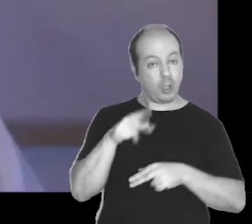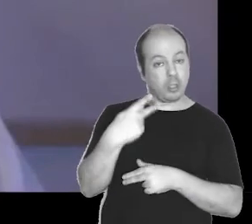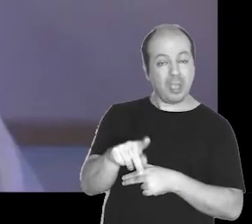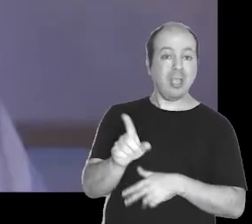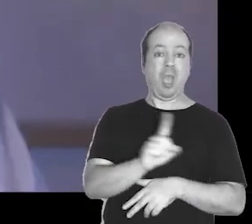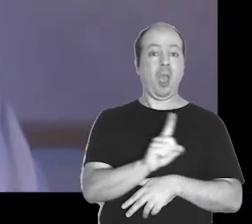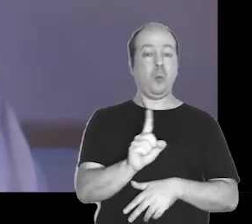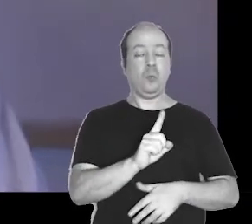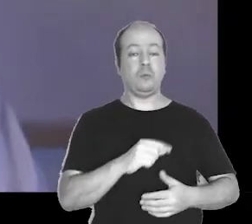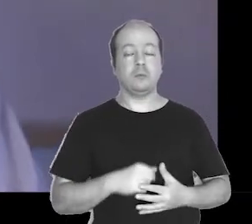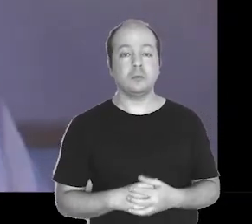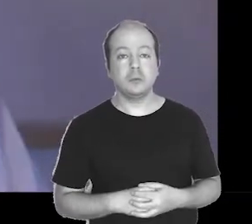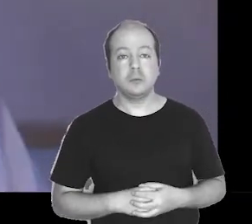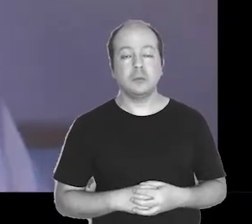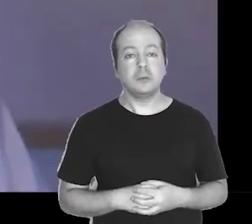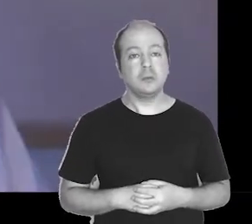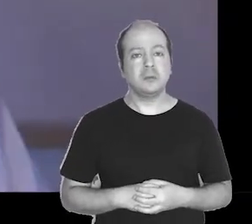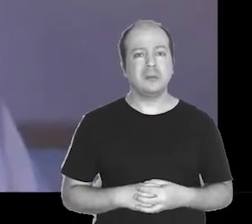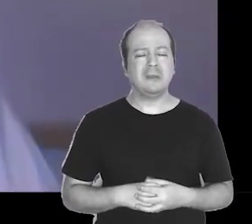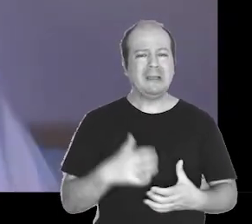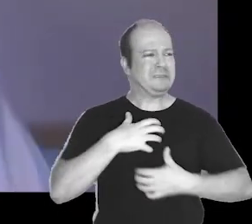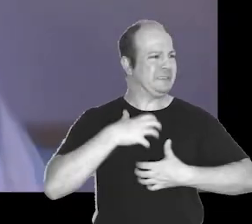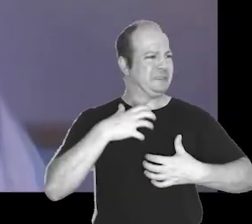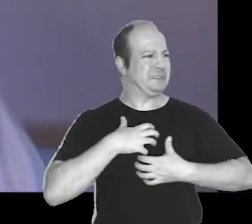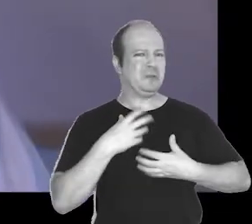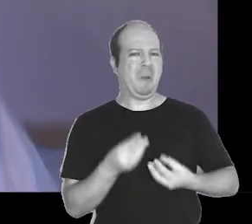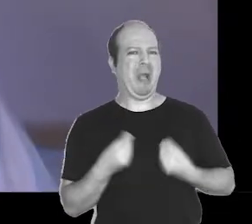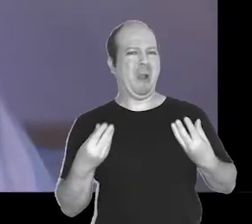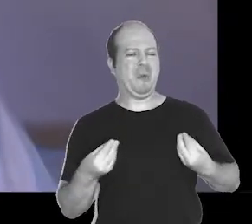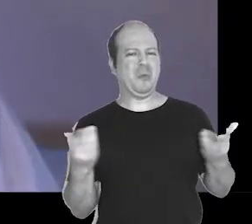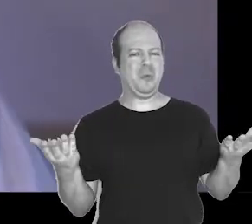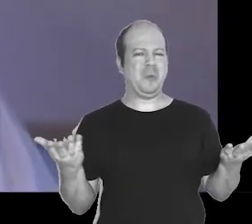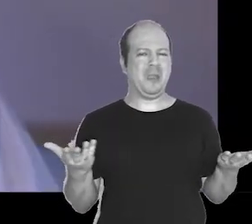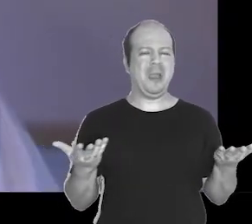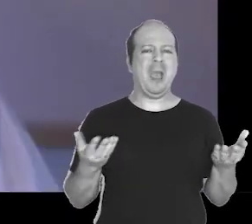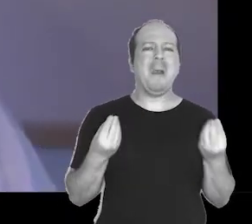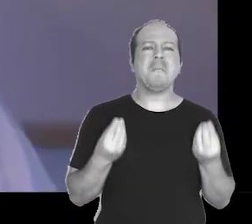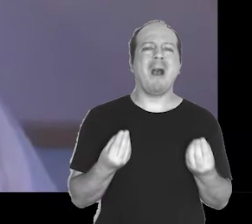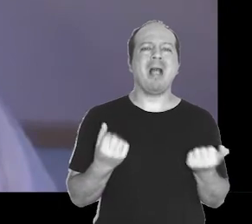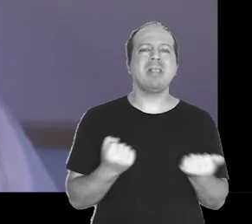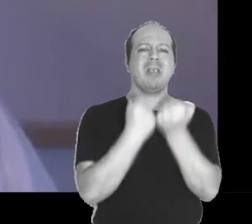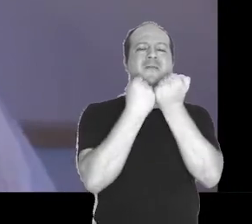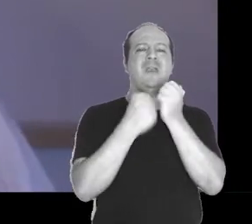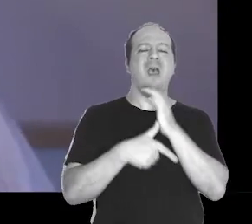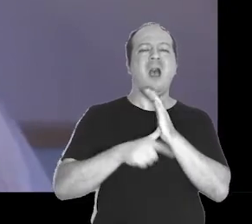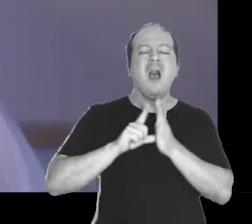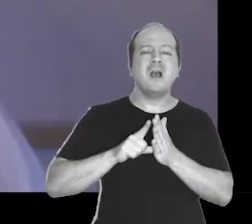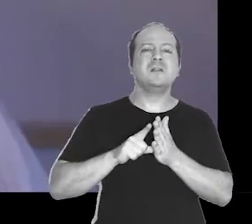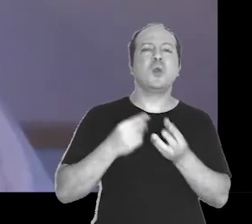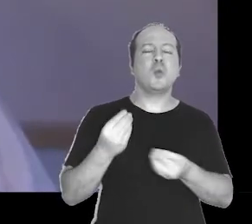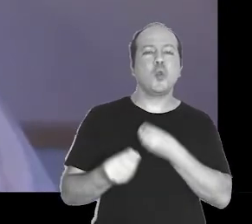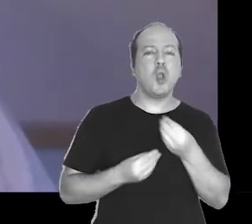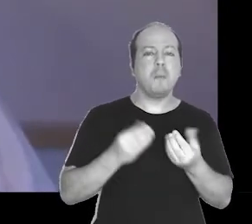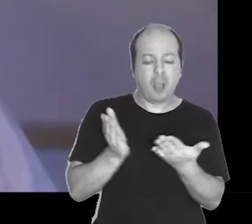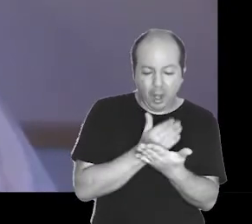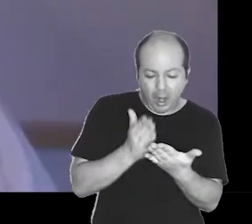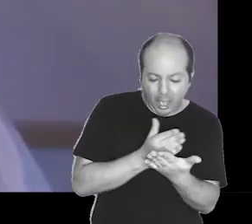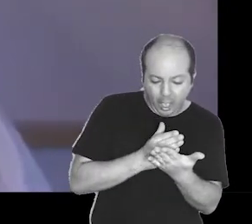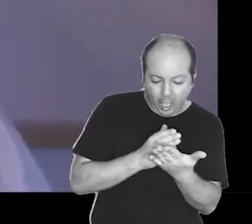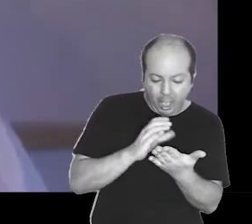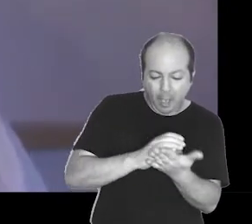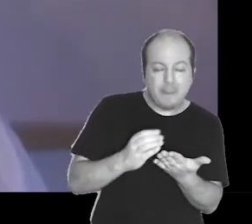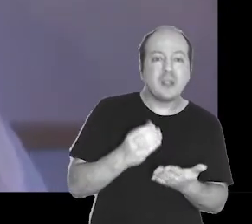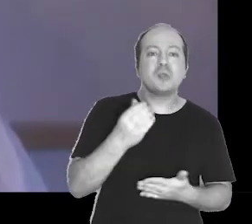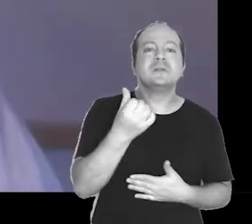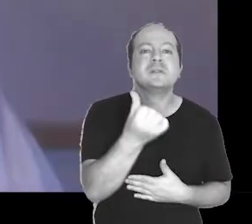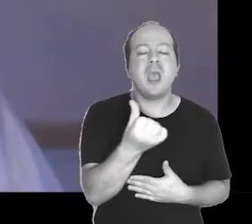Não. Eu devo ter pressentido algo. Mas nem a defesa antecipada que eu fazia no capítulo 6,